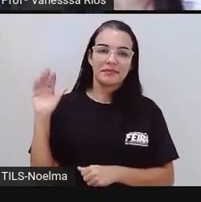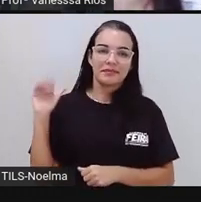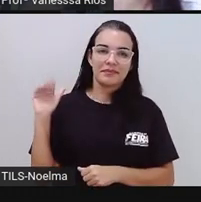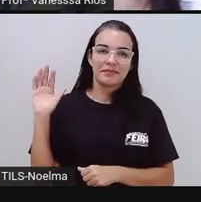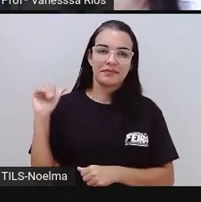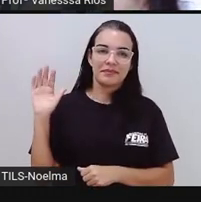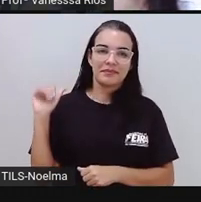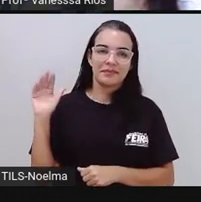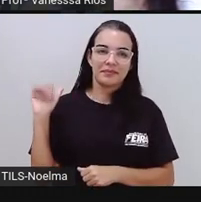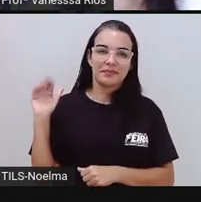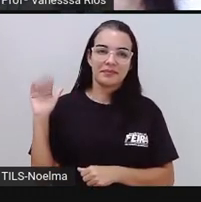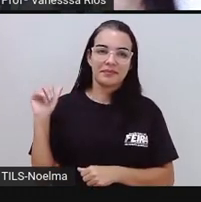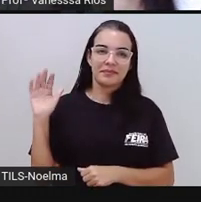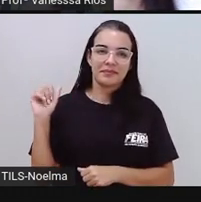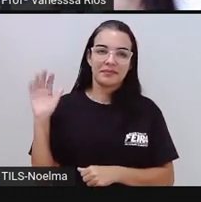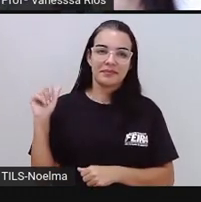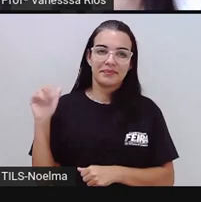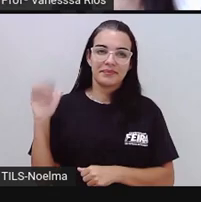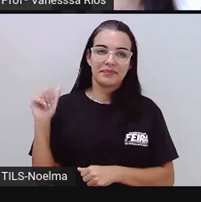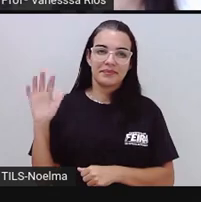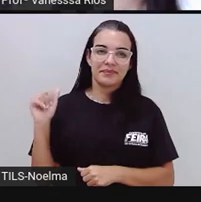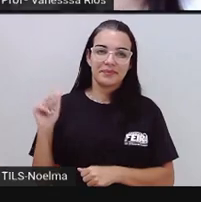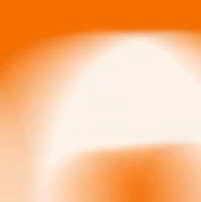Tchau, tchau.